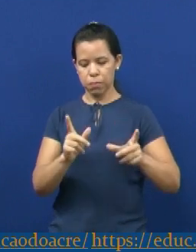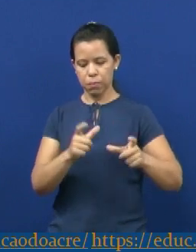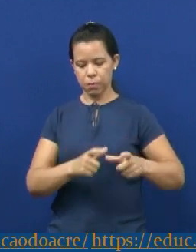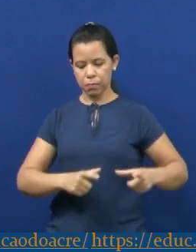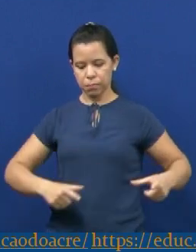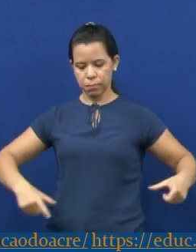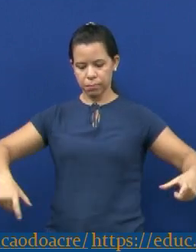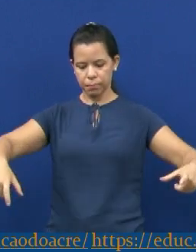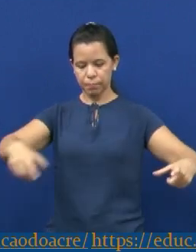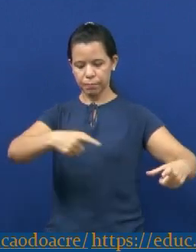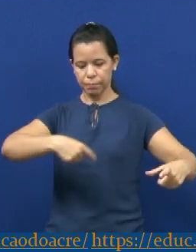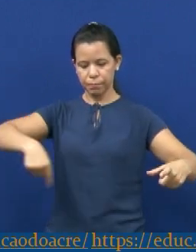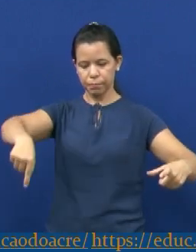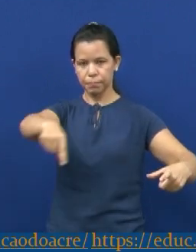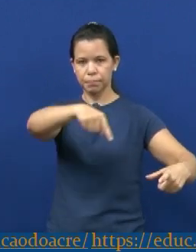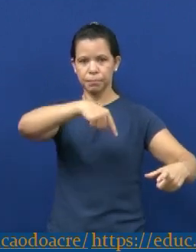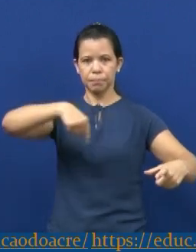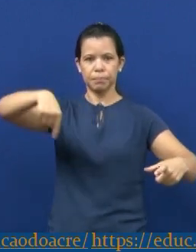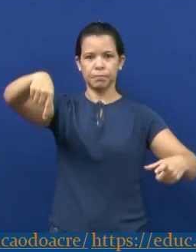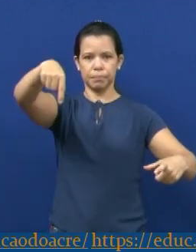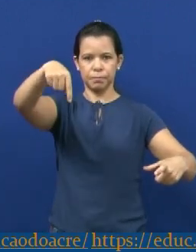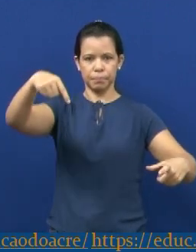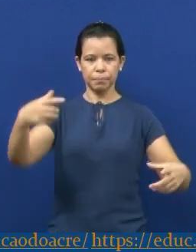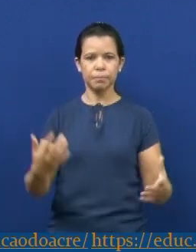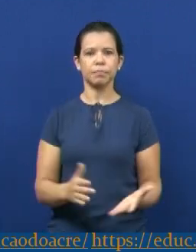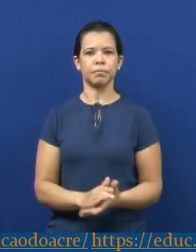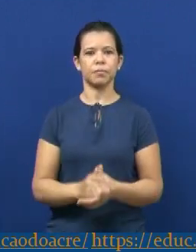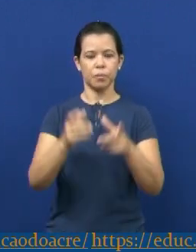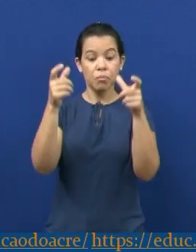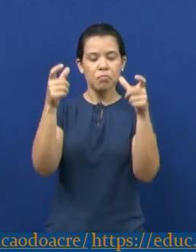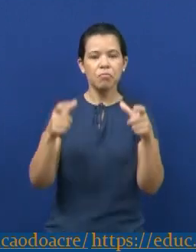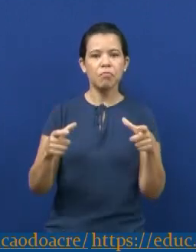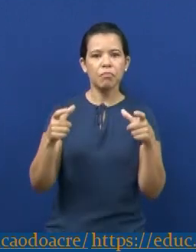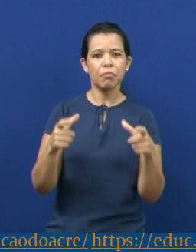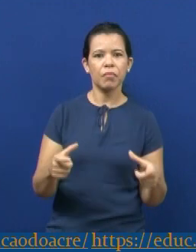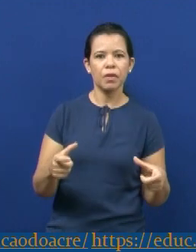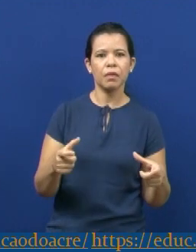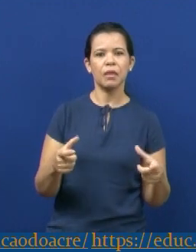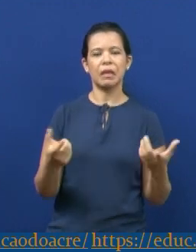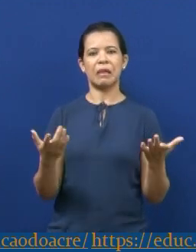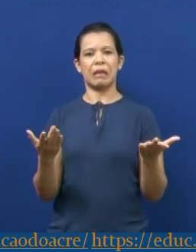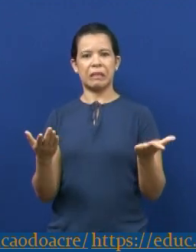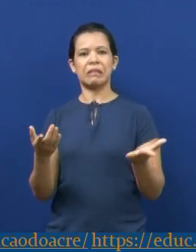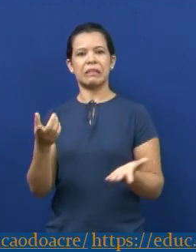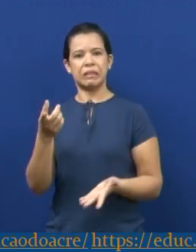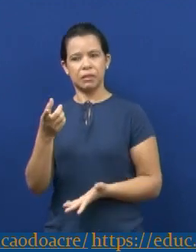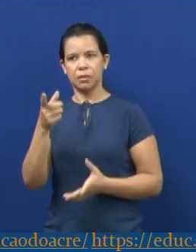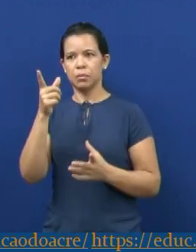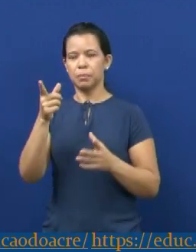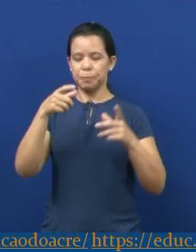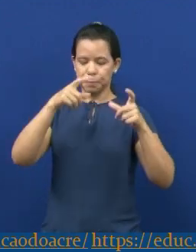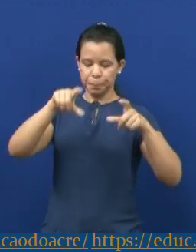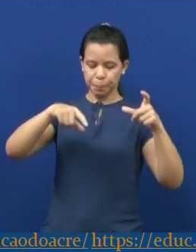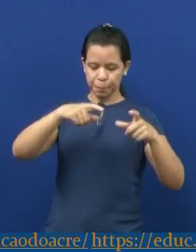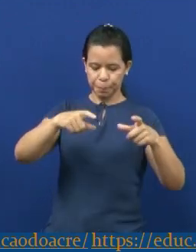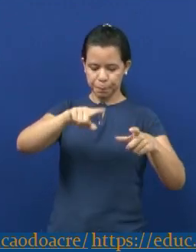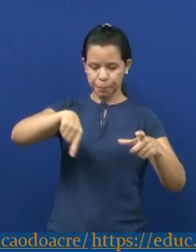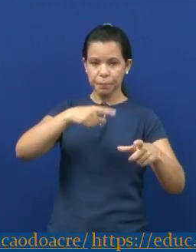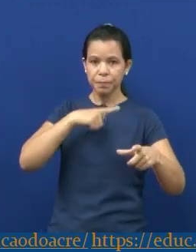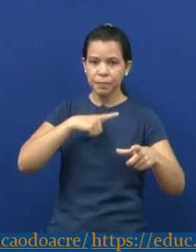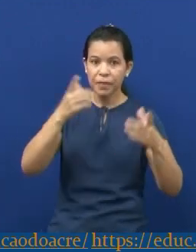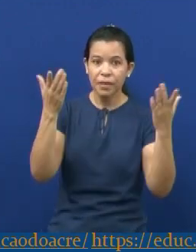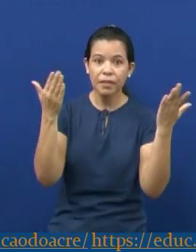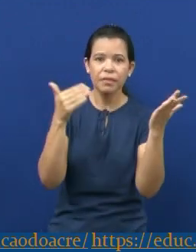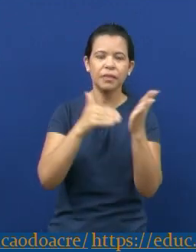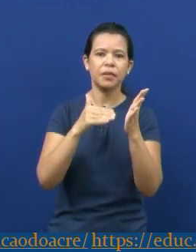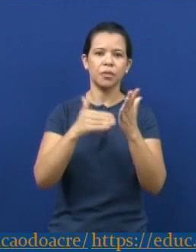na arquibancada é bom dizer que este lugar o theatron existe até hoje e sendo o nosso